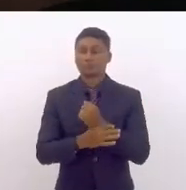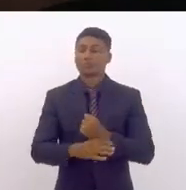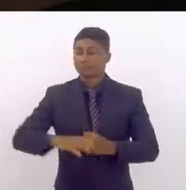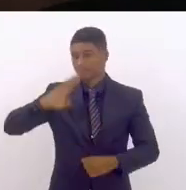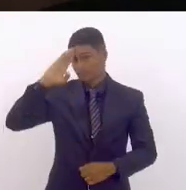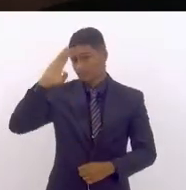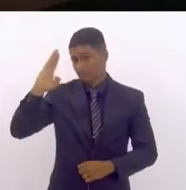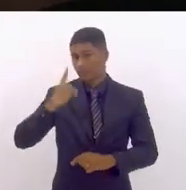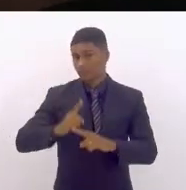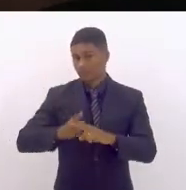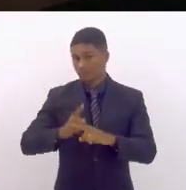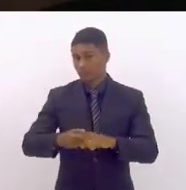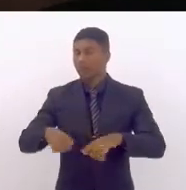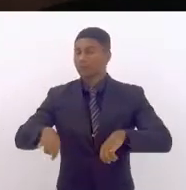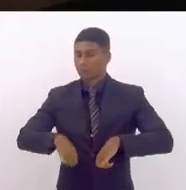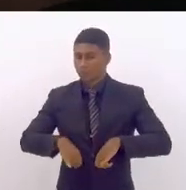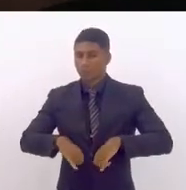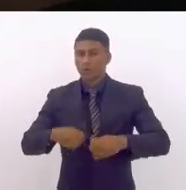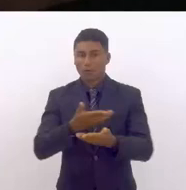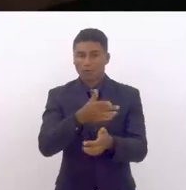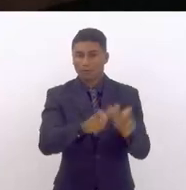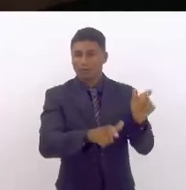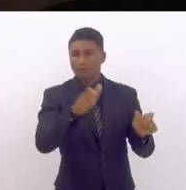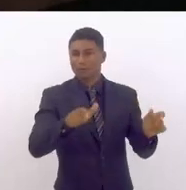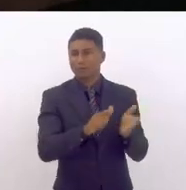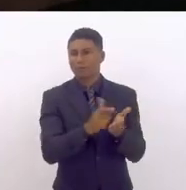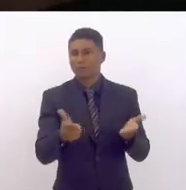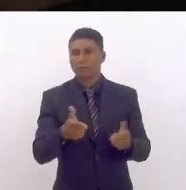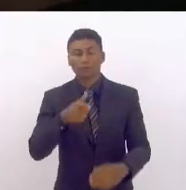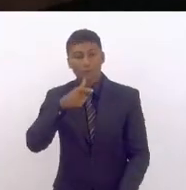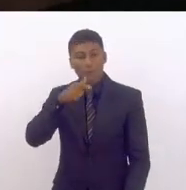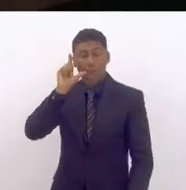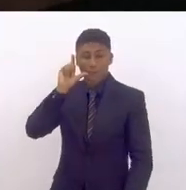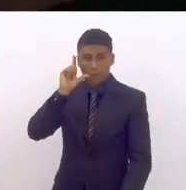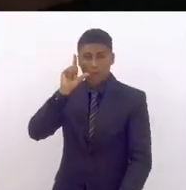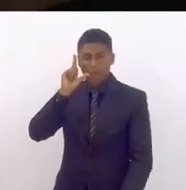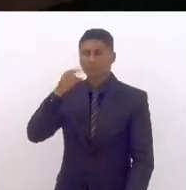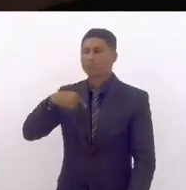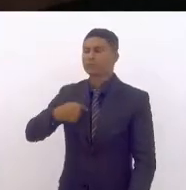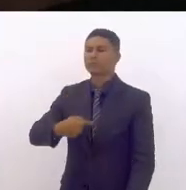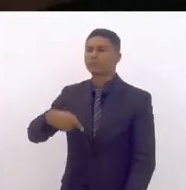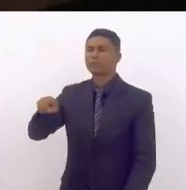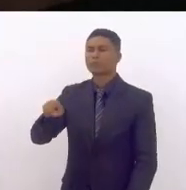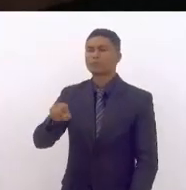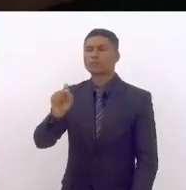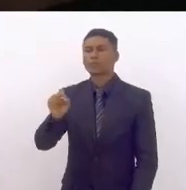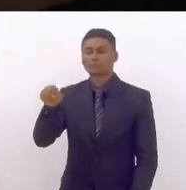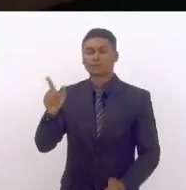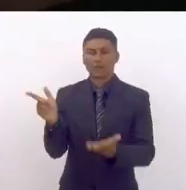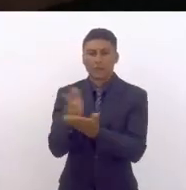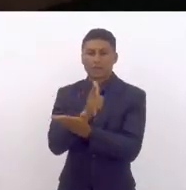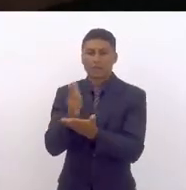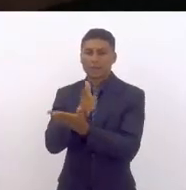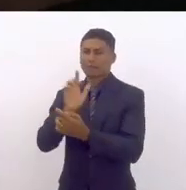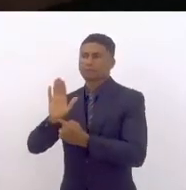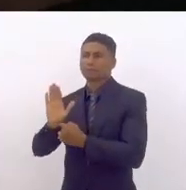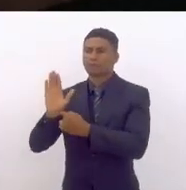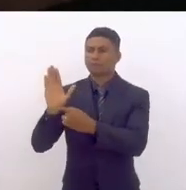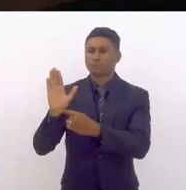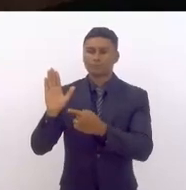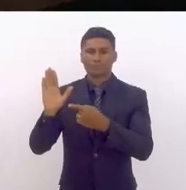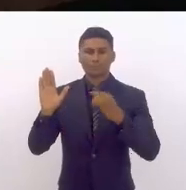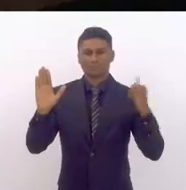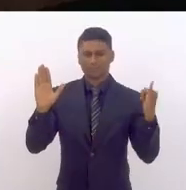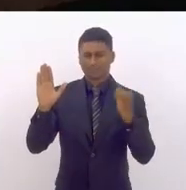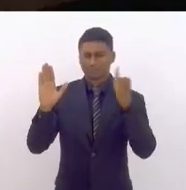tanta violência contra jornalistas. Ainda ontem eu fui no lançamento de um livro muito importante, acho que é